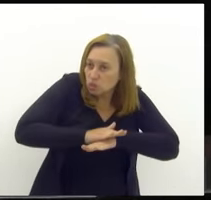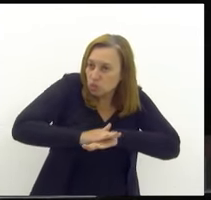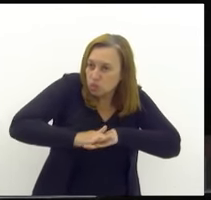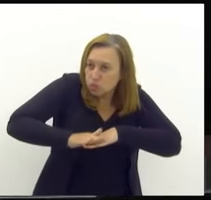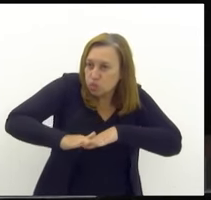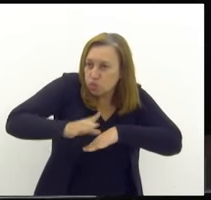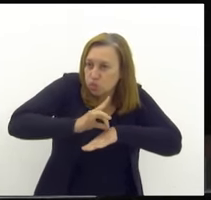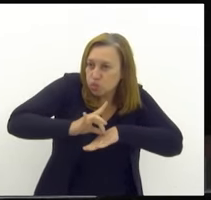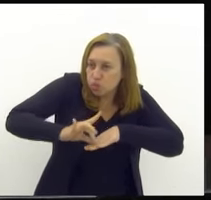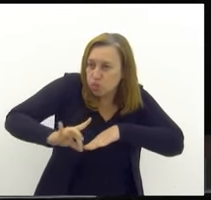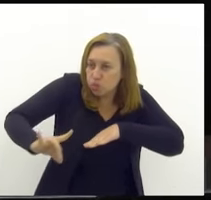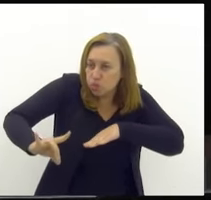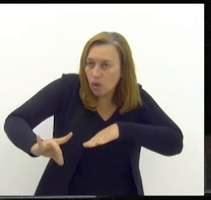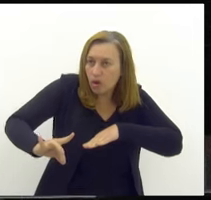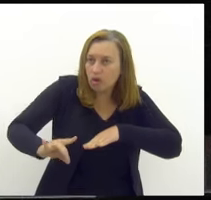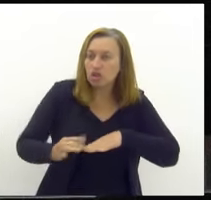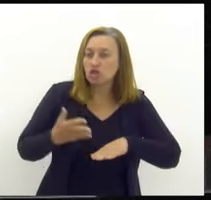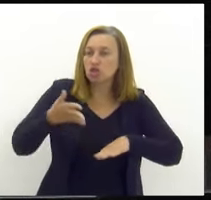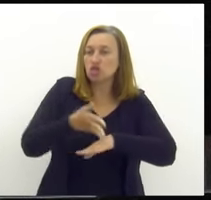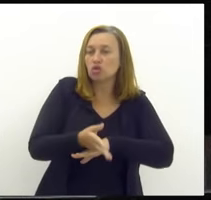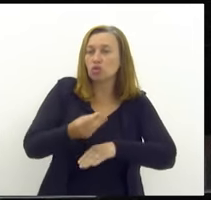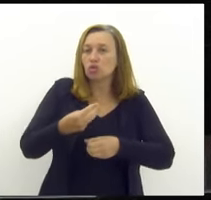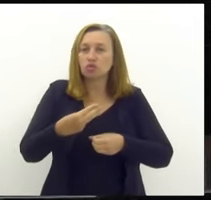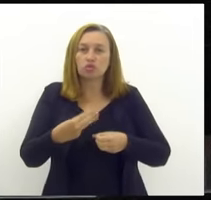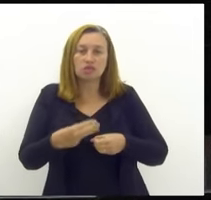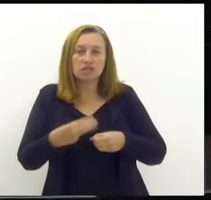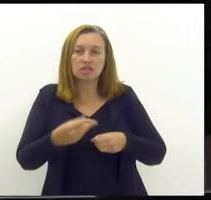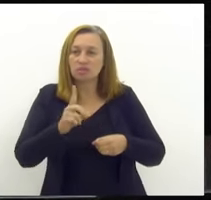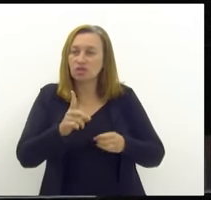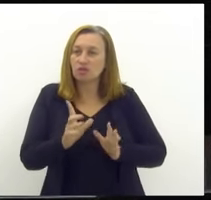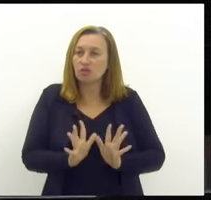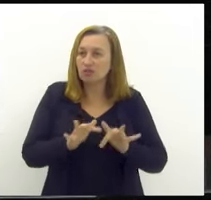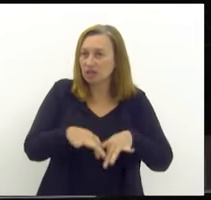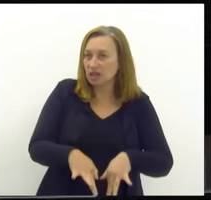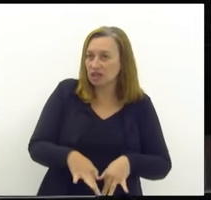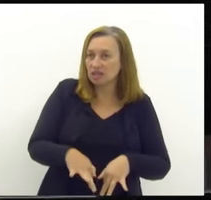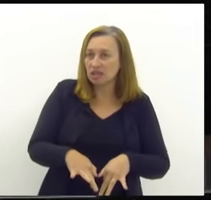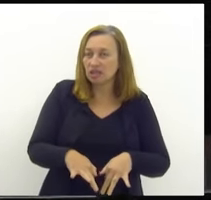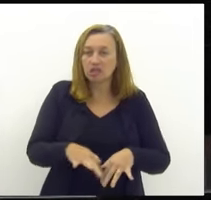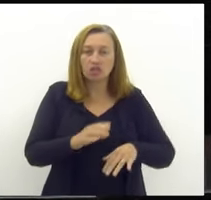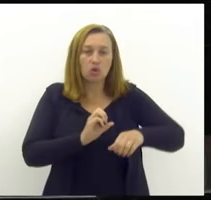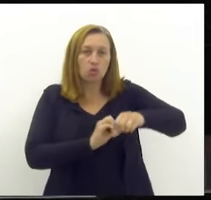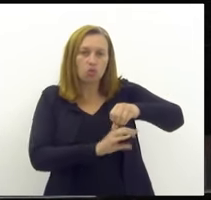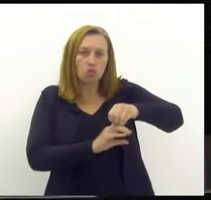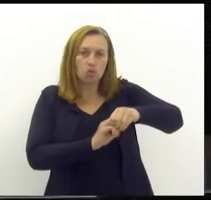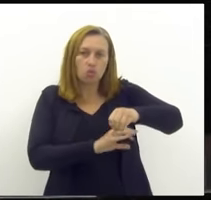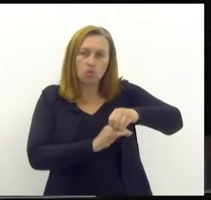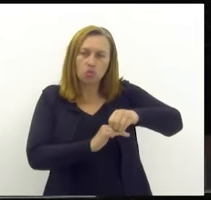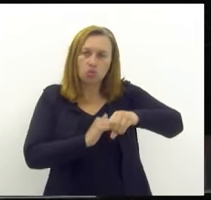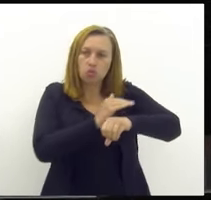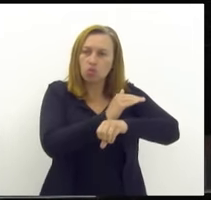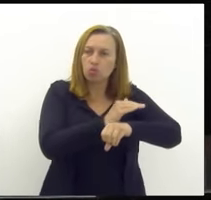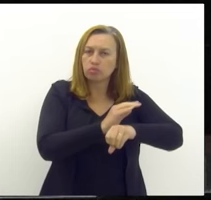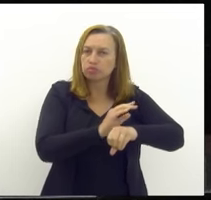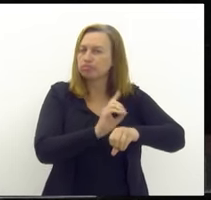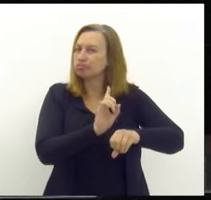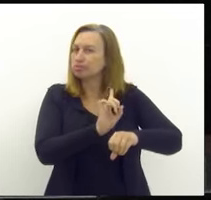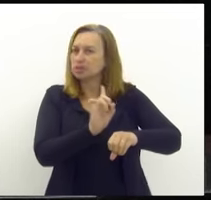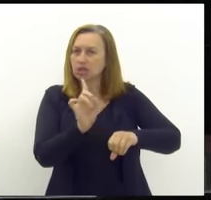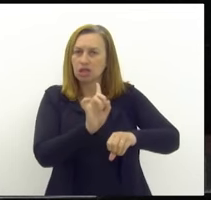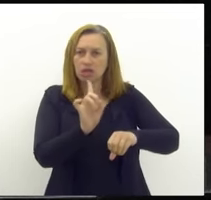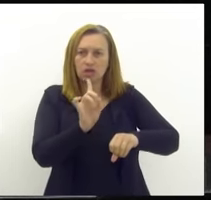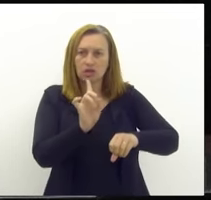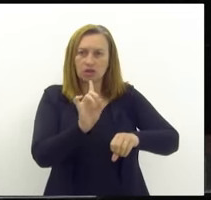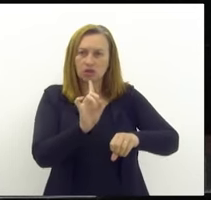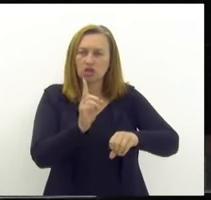em municípios e não foi constituído nenhum tipo de fundo não foi para nenhum fundo soberano não